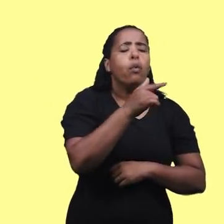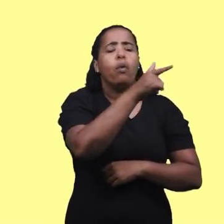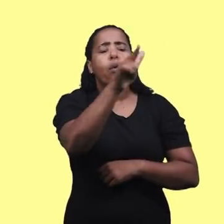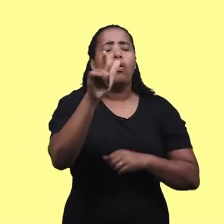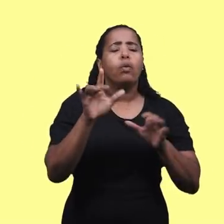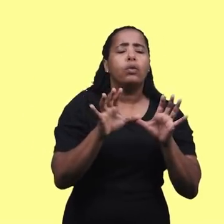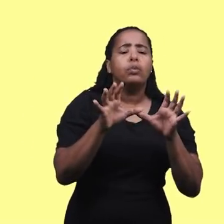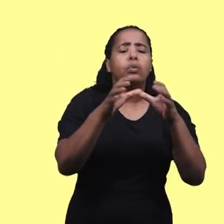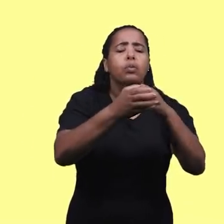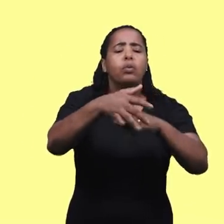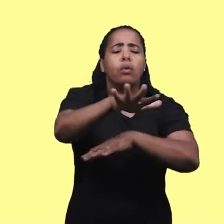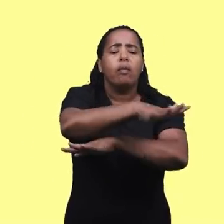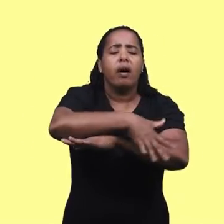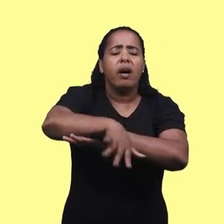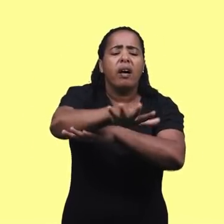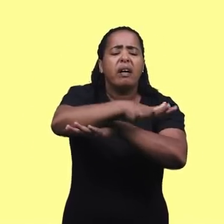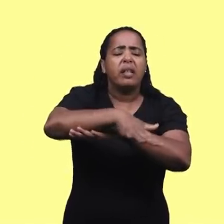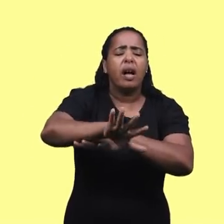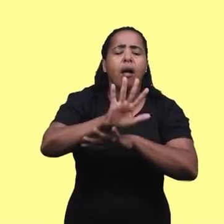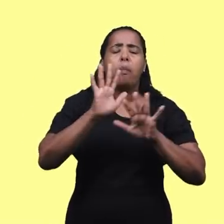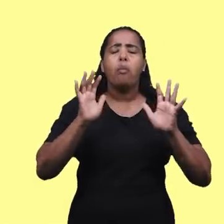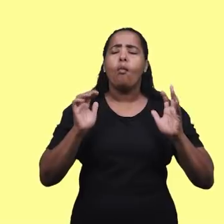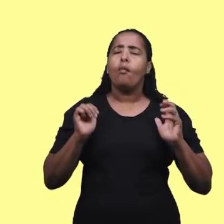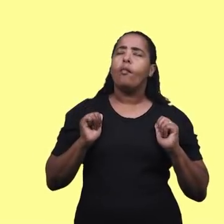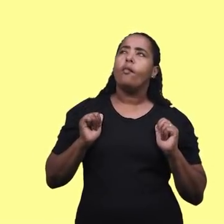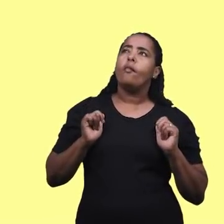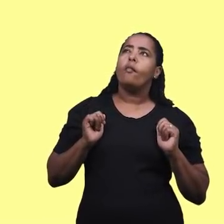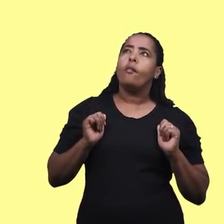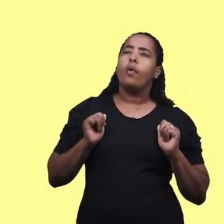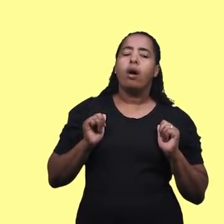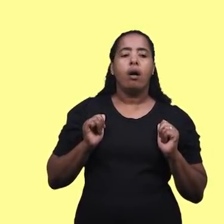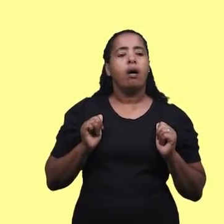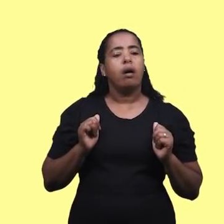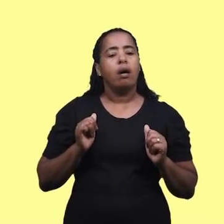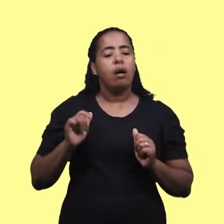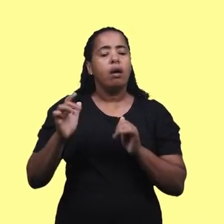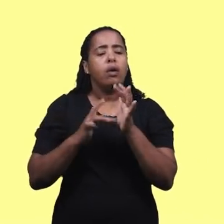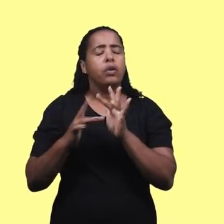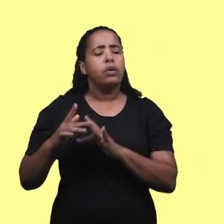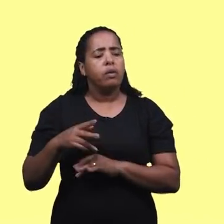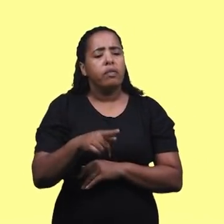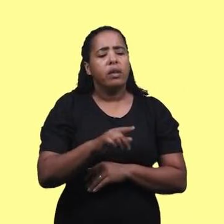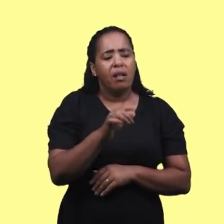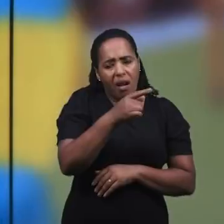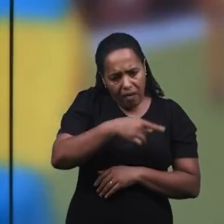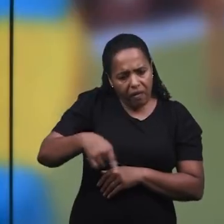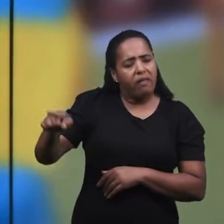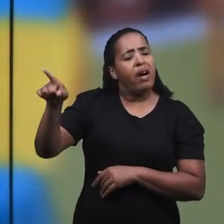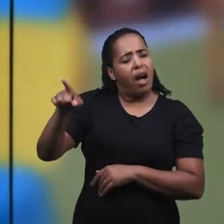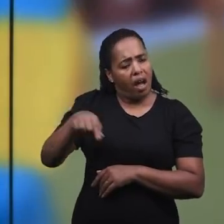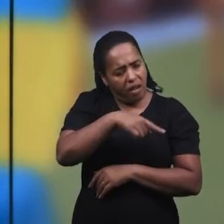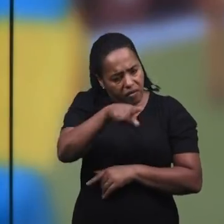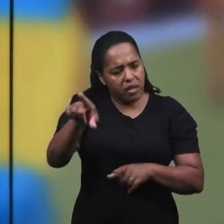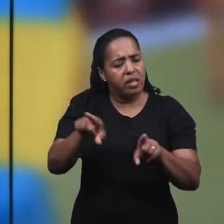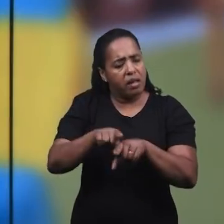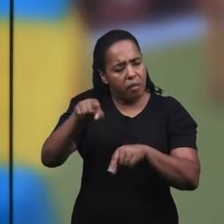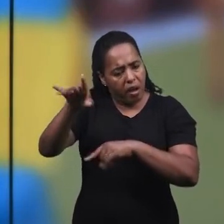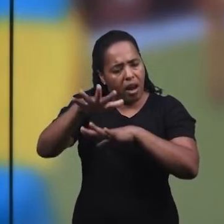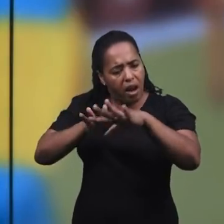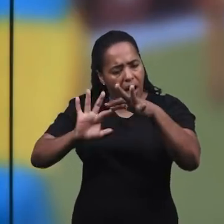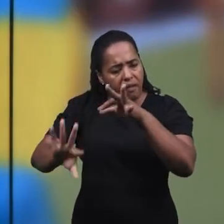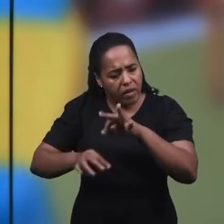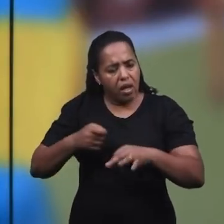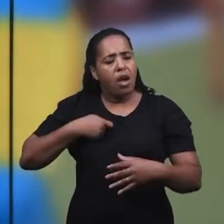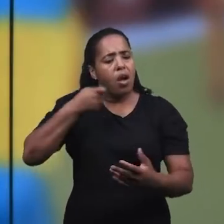que estavam na praça, sem fazer nada. Então ele disse: Ide vós também para a vinha, e